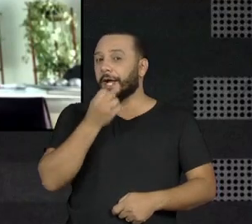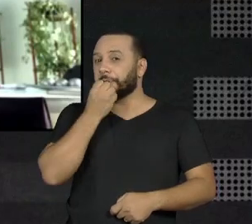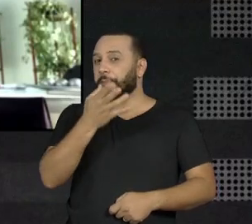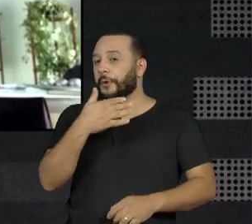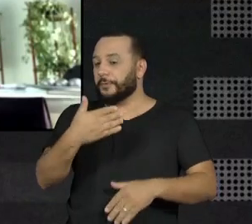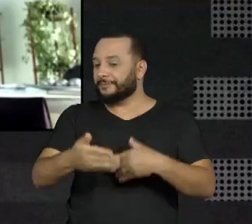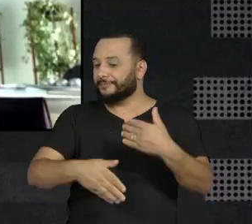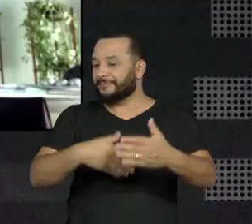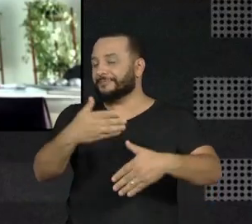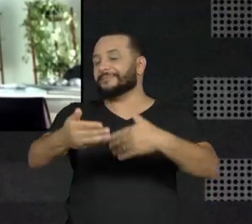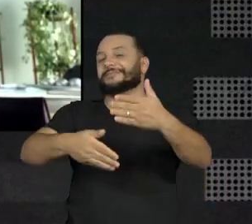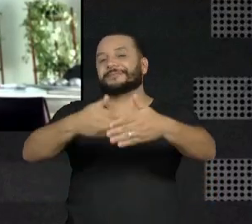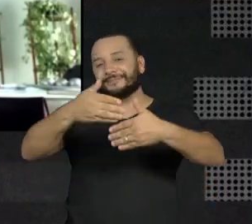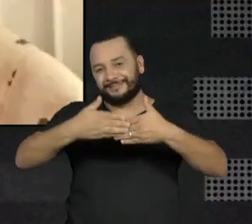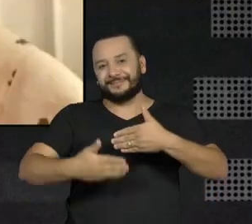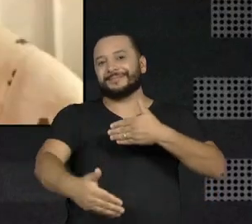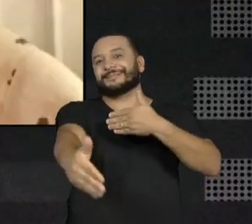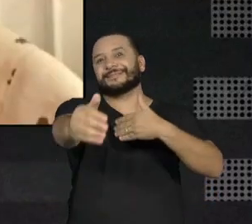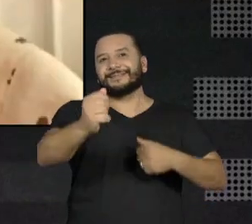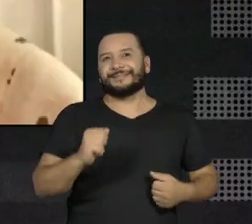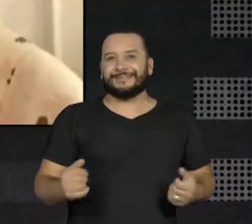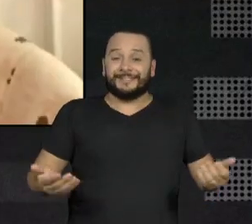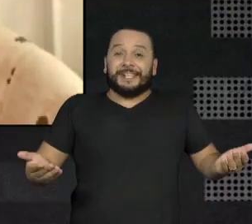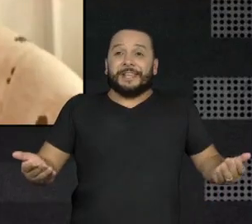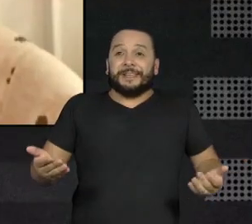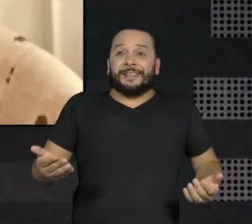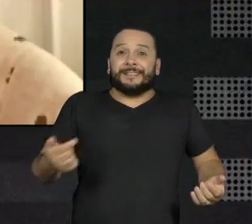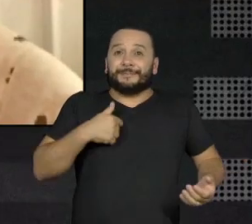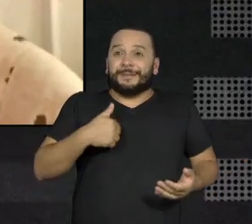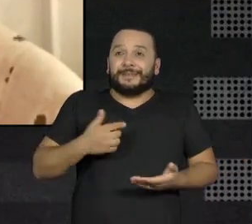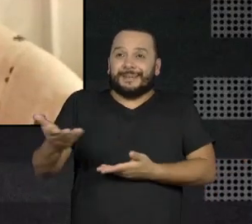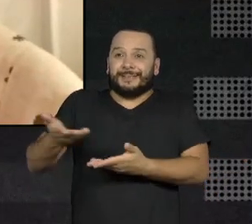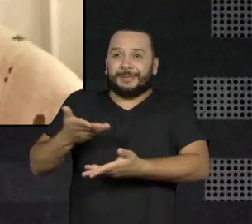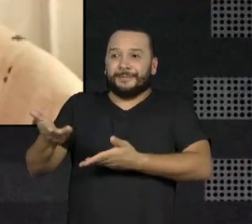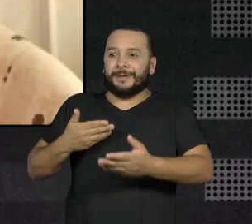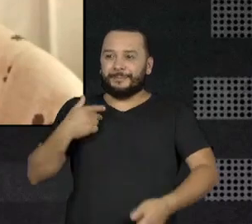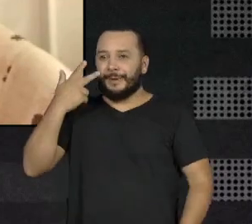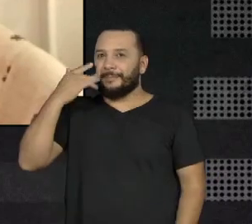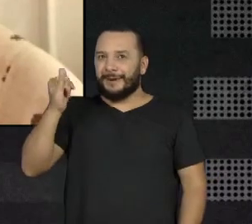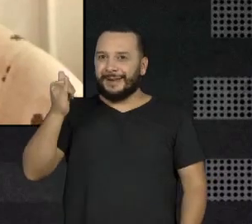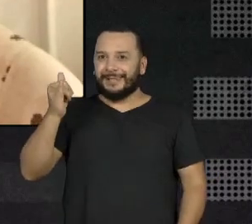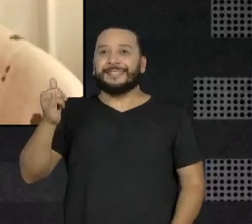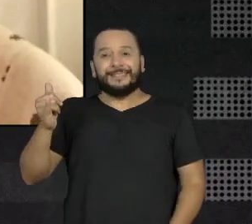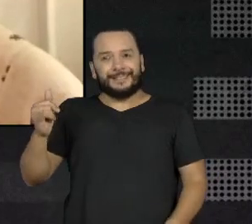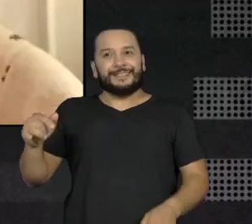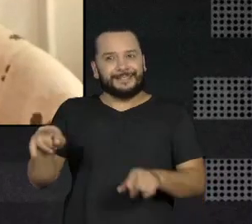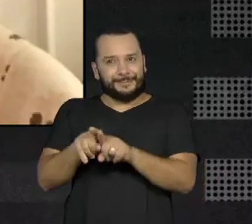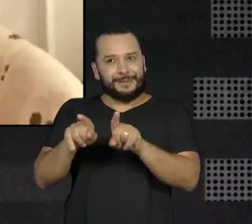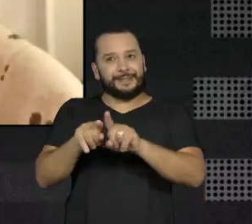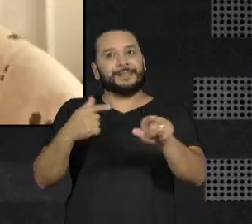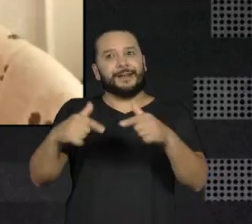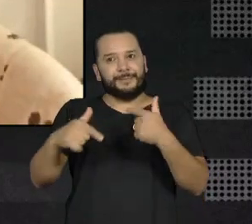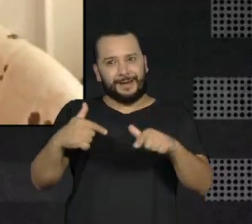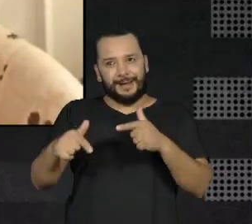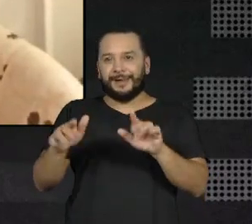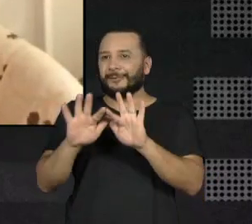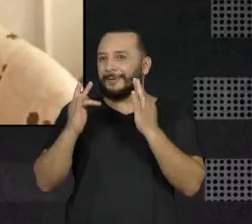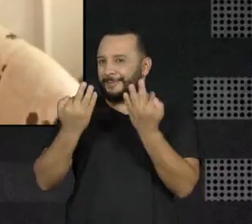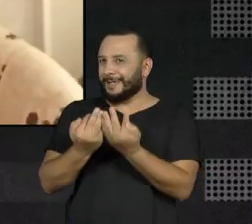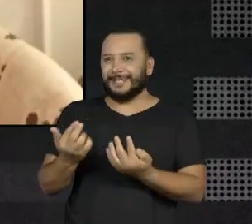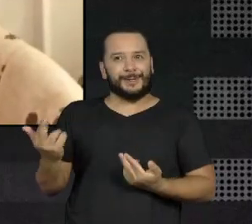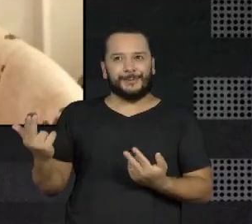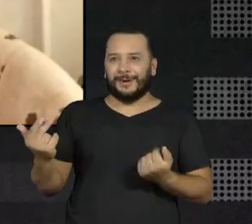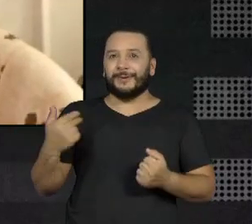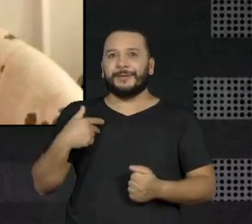curto, médio e longo prazo. Bom, meu relacionamento com meu pai no trabalho é o mesmo relacionamento desde sempre, desde que